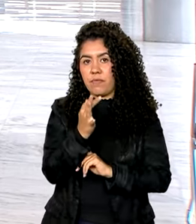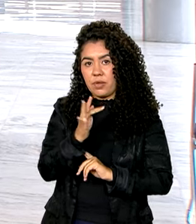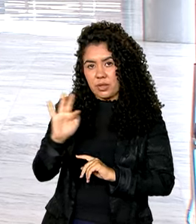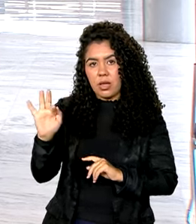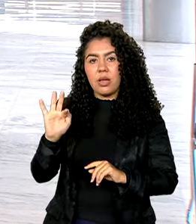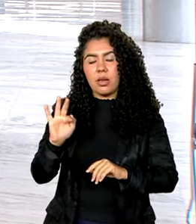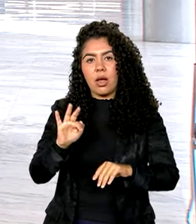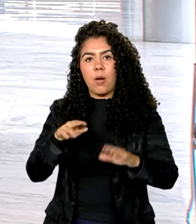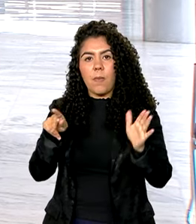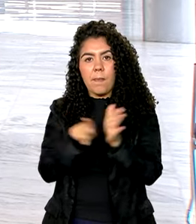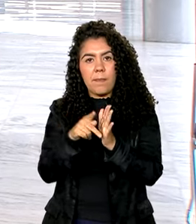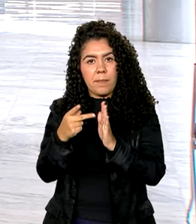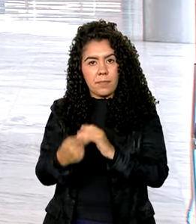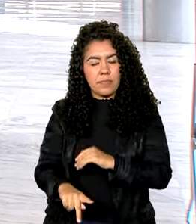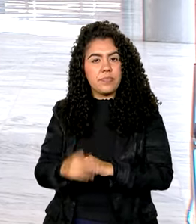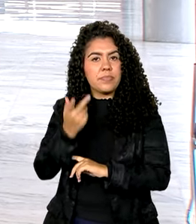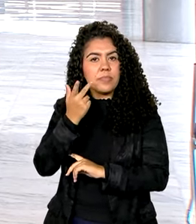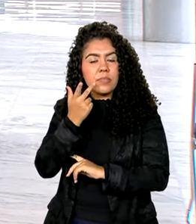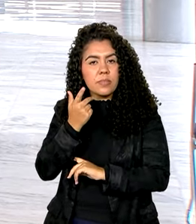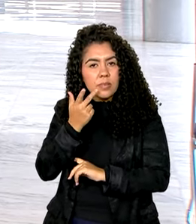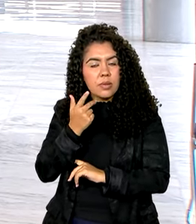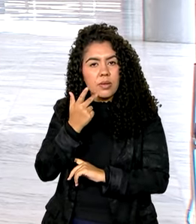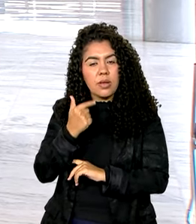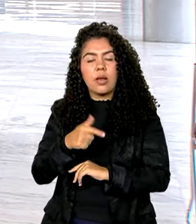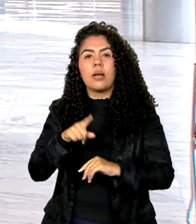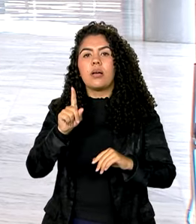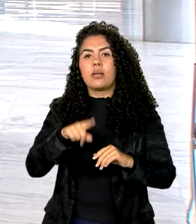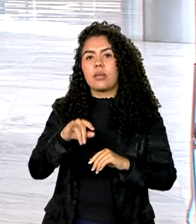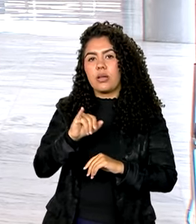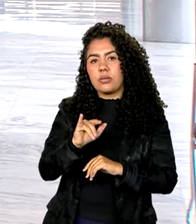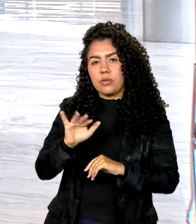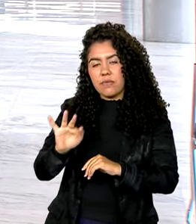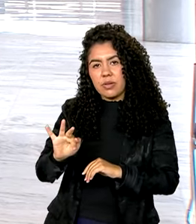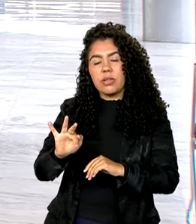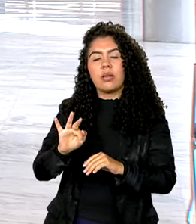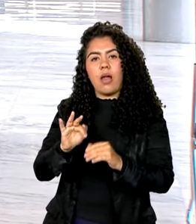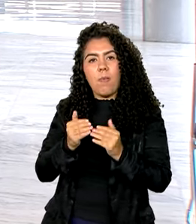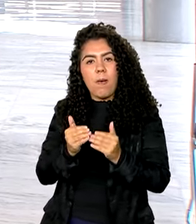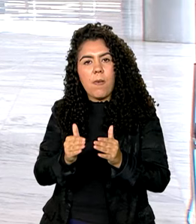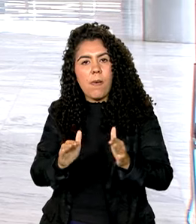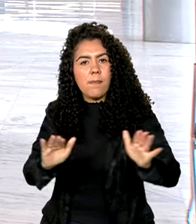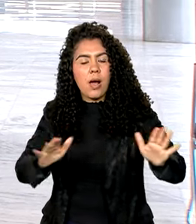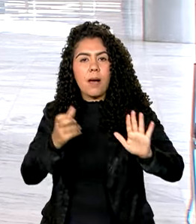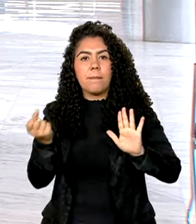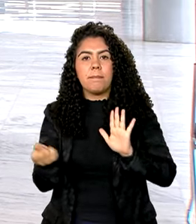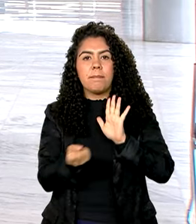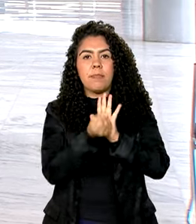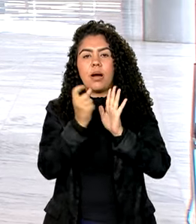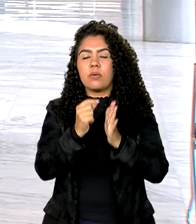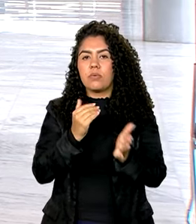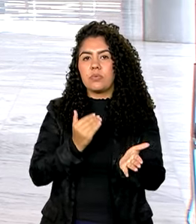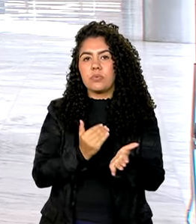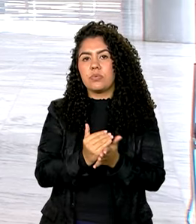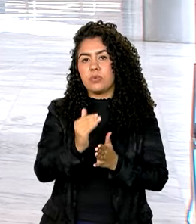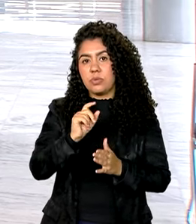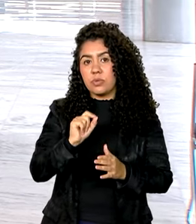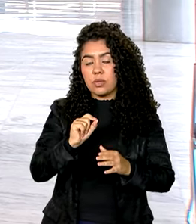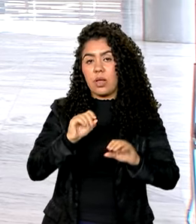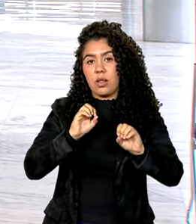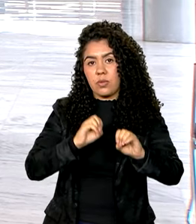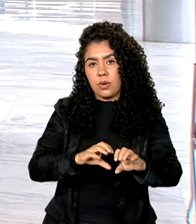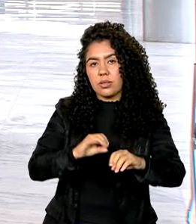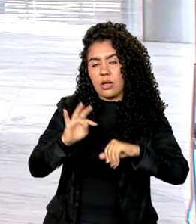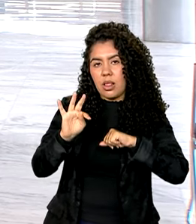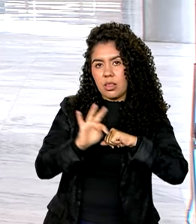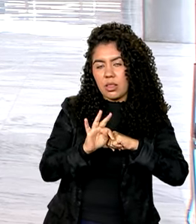do Ceará. O programa de expansão dos institutos federais de tecnologia marca o reinício do investimento na educação técnica